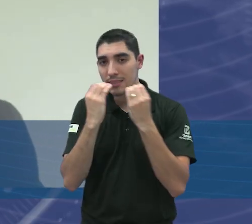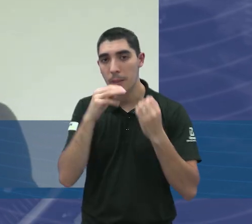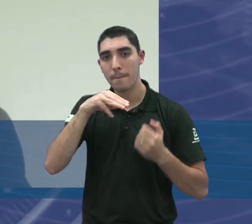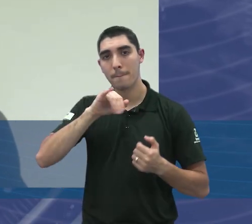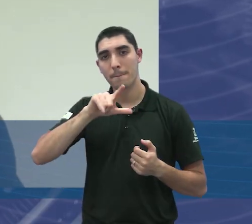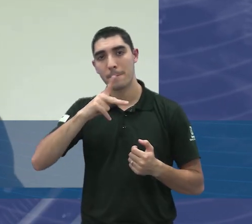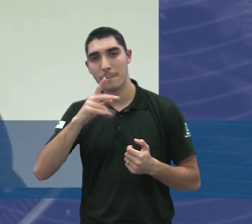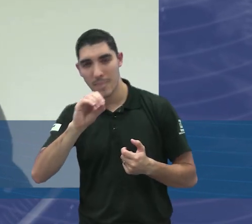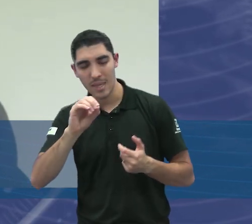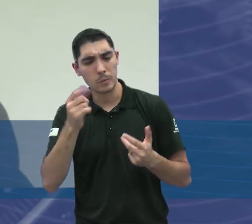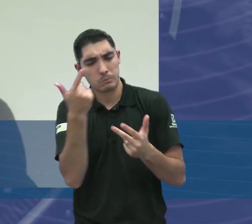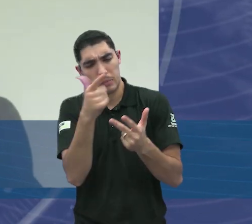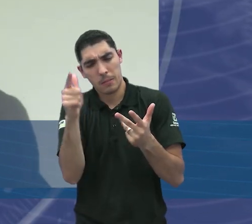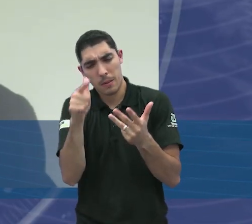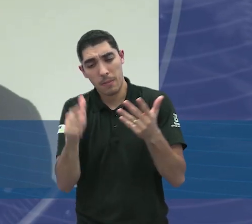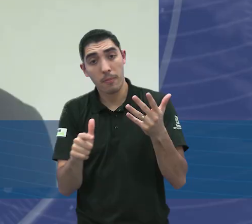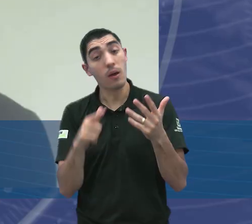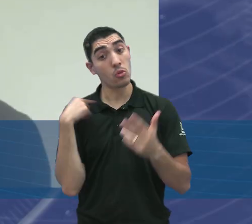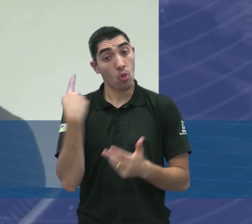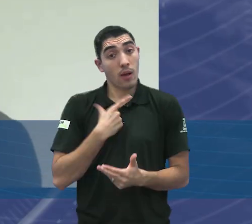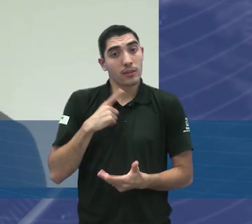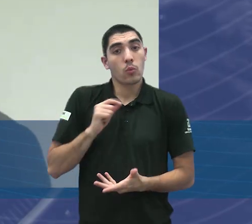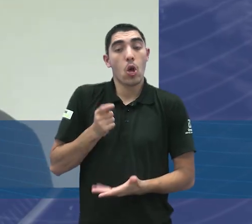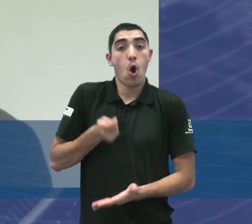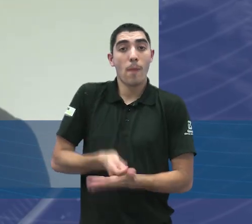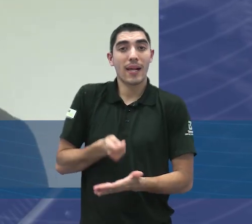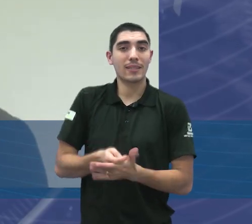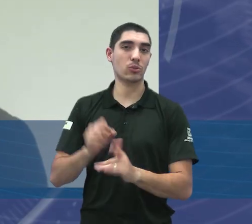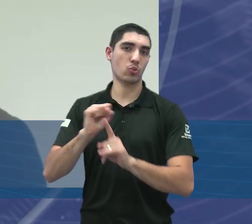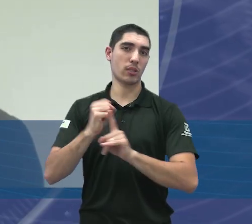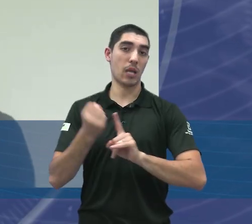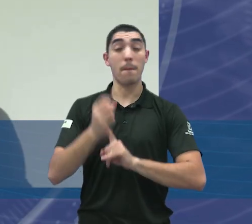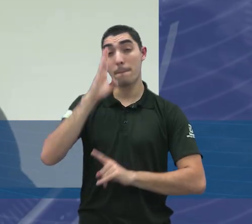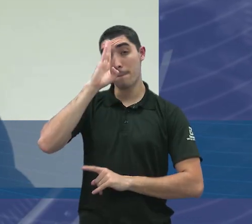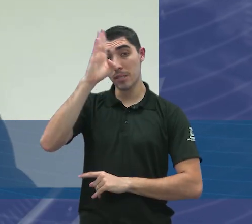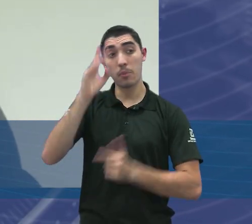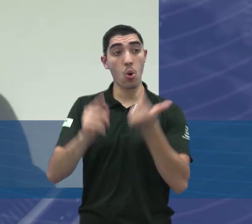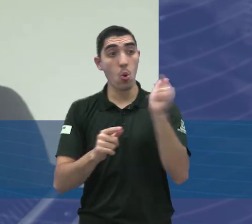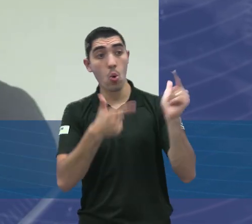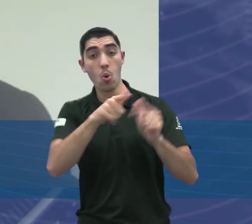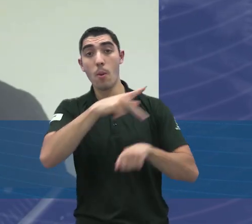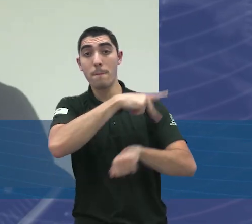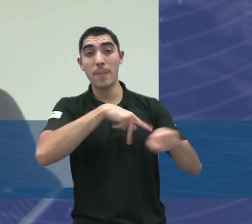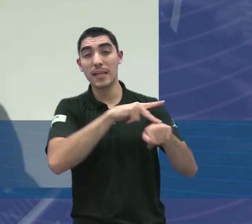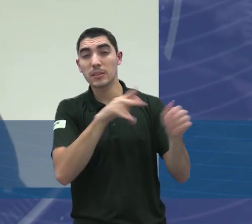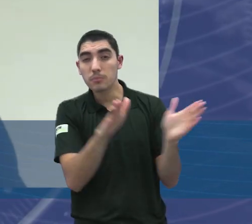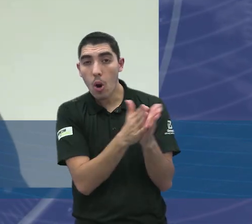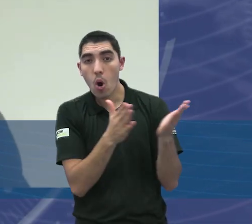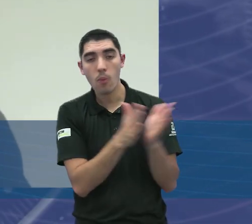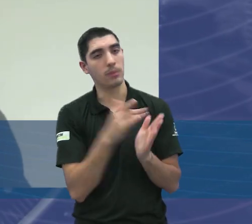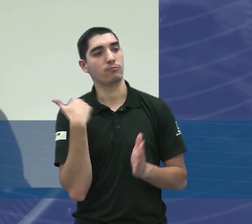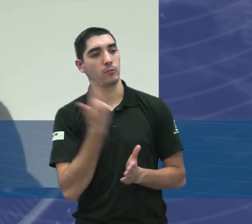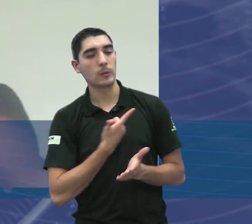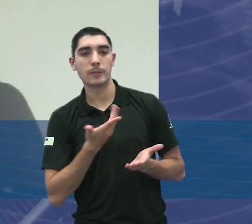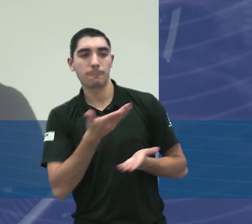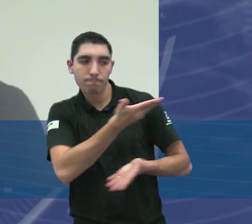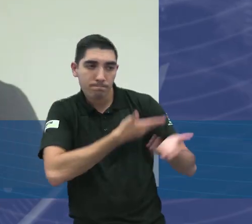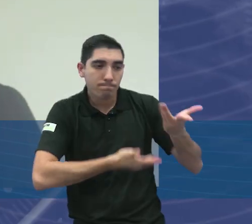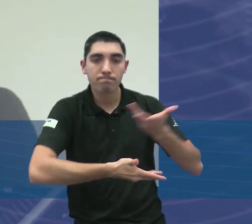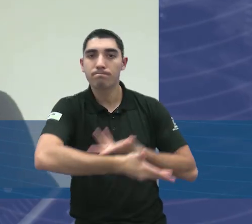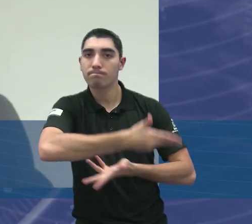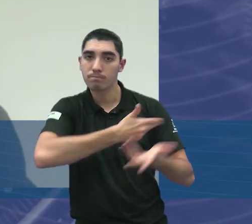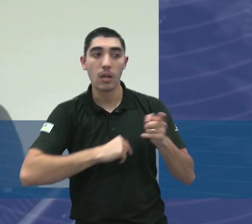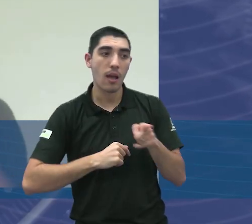obrigação social com os outros países, principalmente os mais pobres, né? De você estar negociando com eles para eles terem